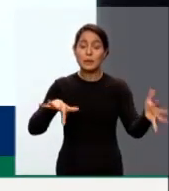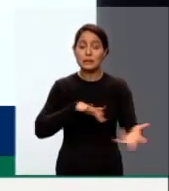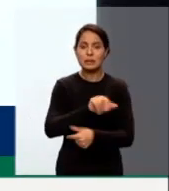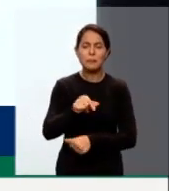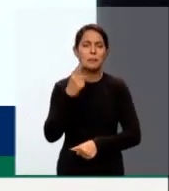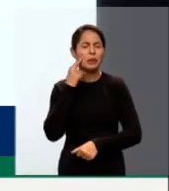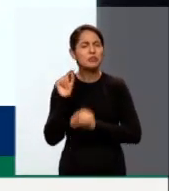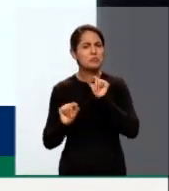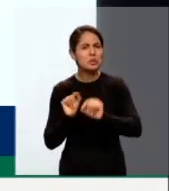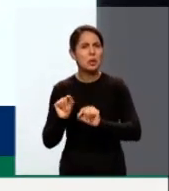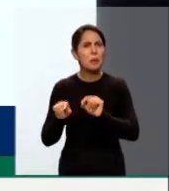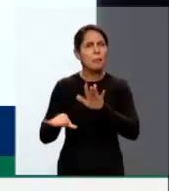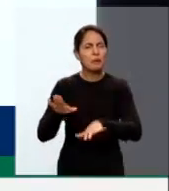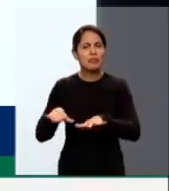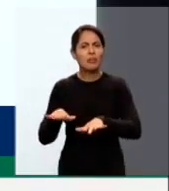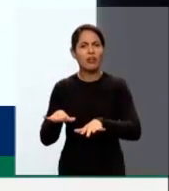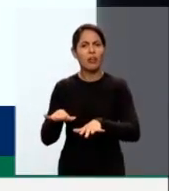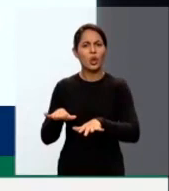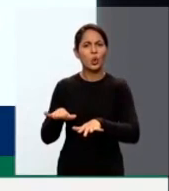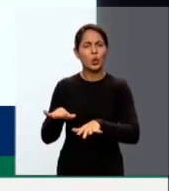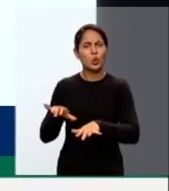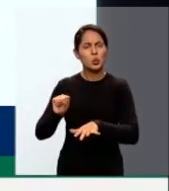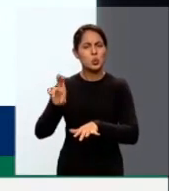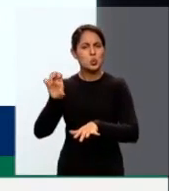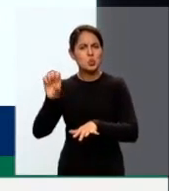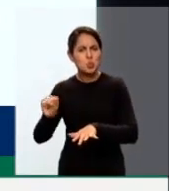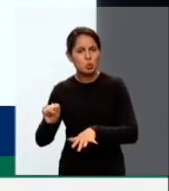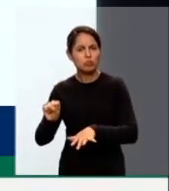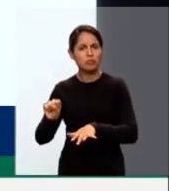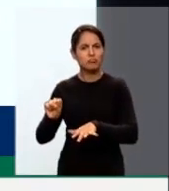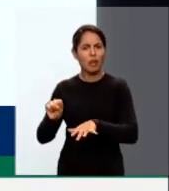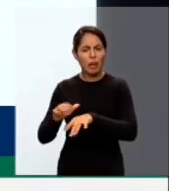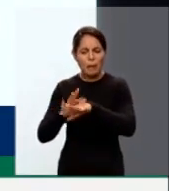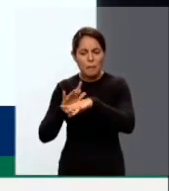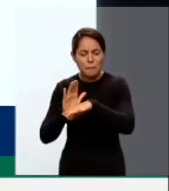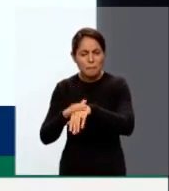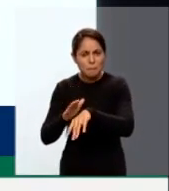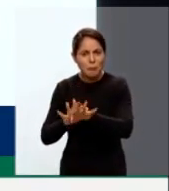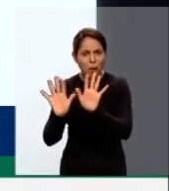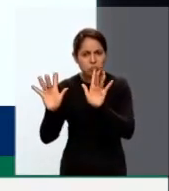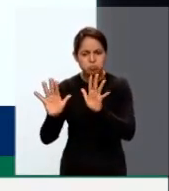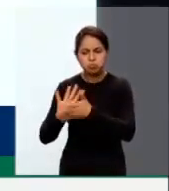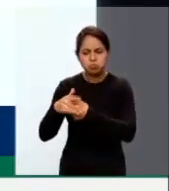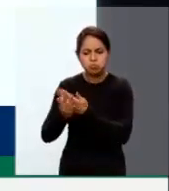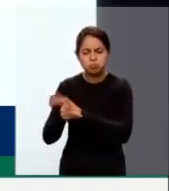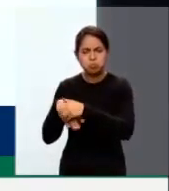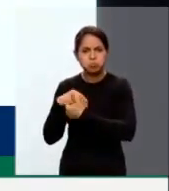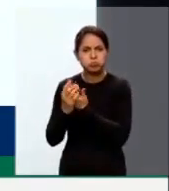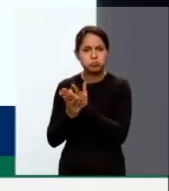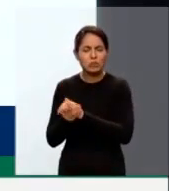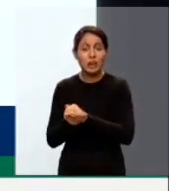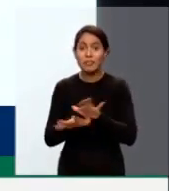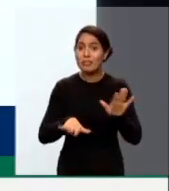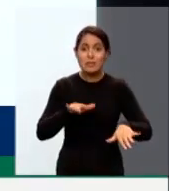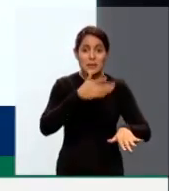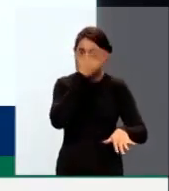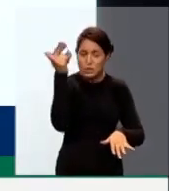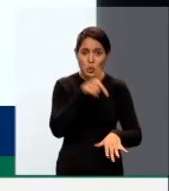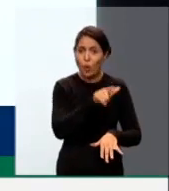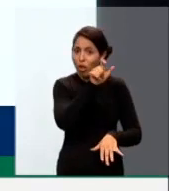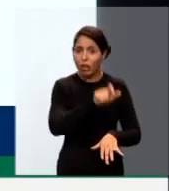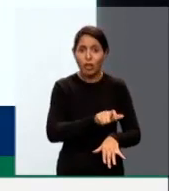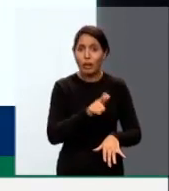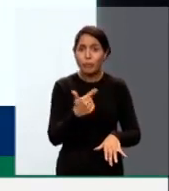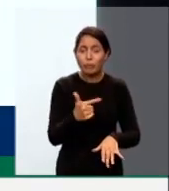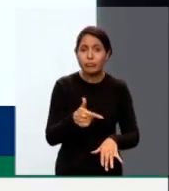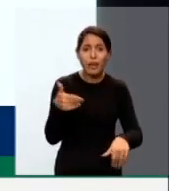mas coisas básicas como lavar a mão. Tem gente que não tem água para fazer comida, para beber, quanto mais para ter uma higiene necessária